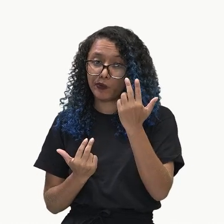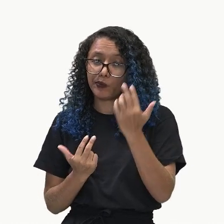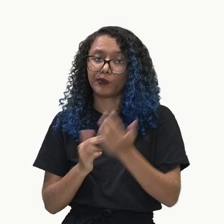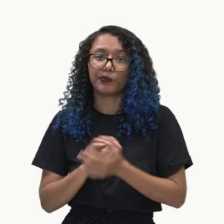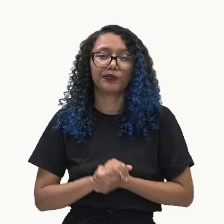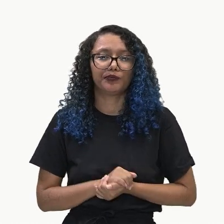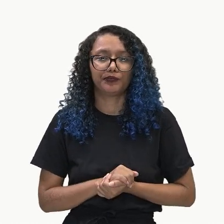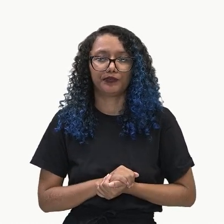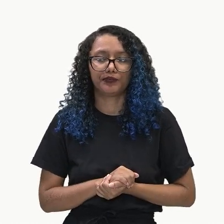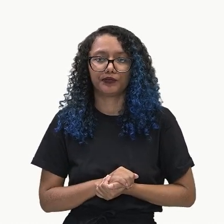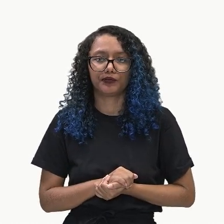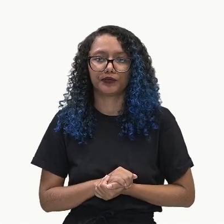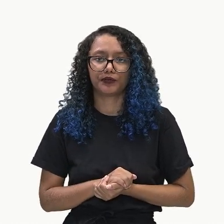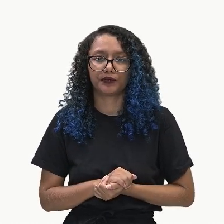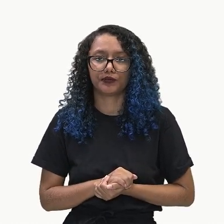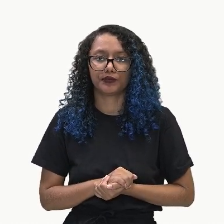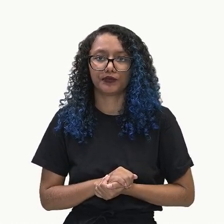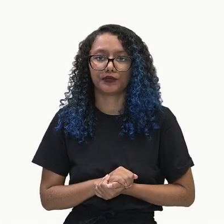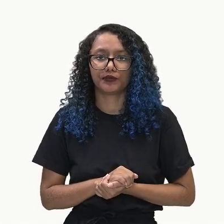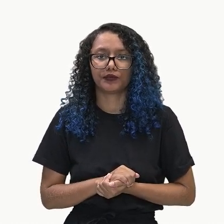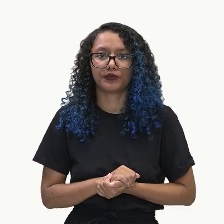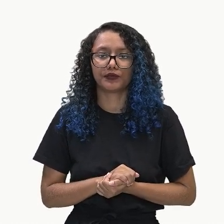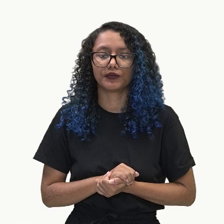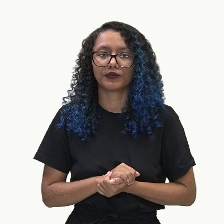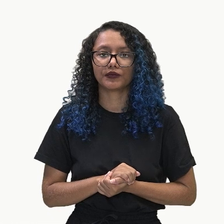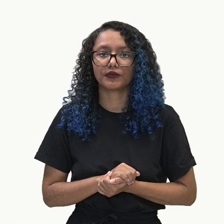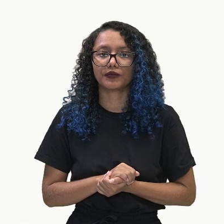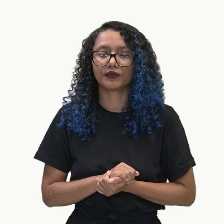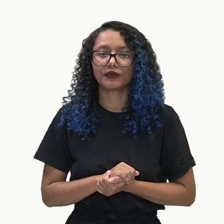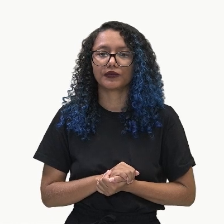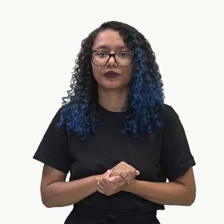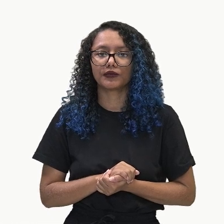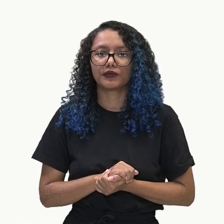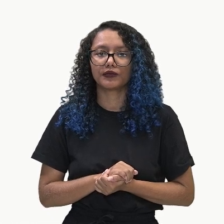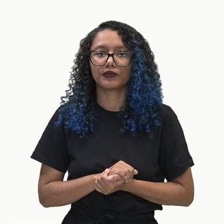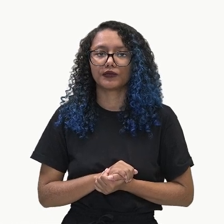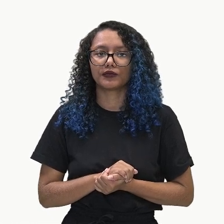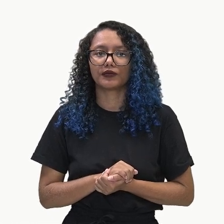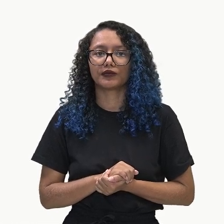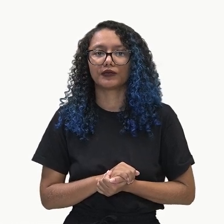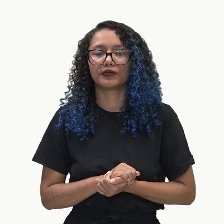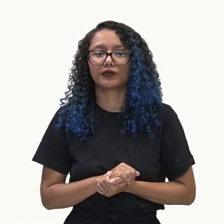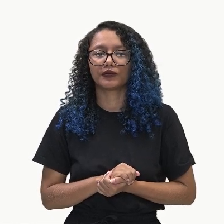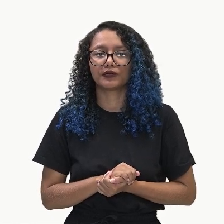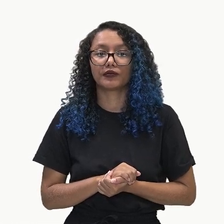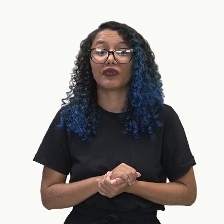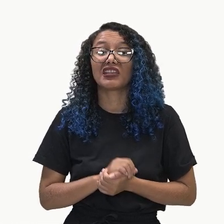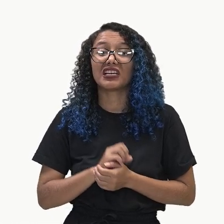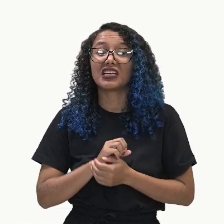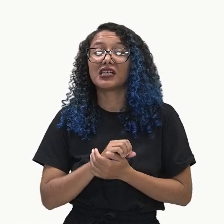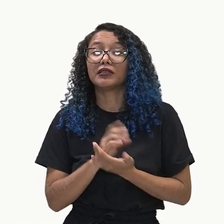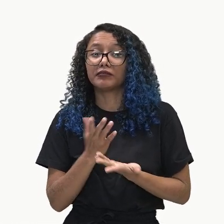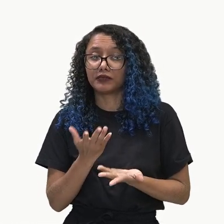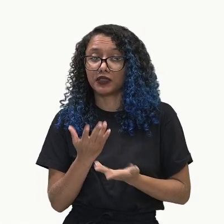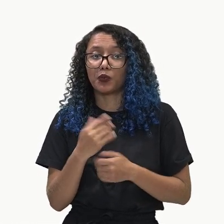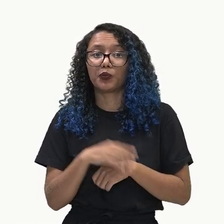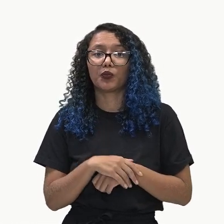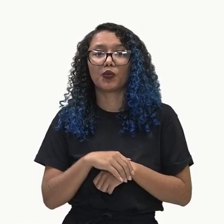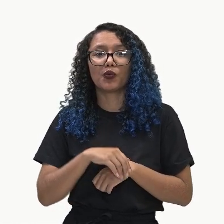que apesar de o ácido fosforoso ter